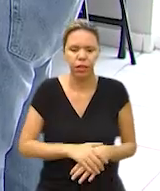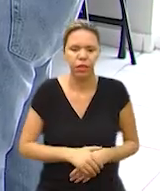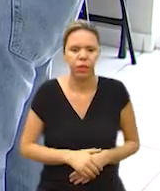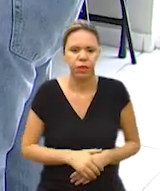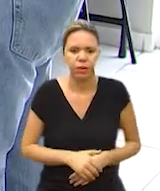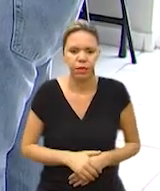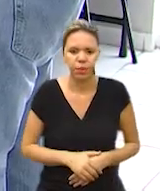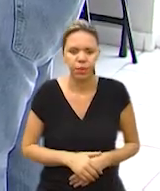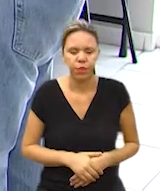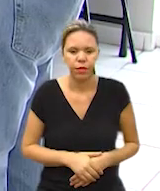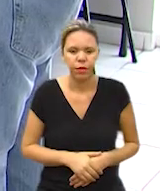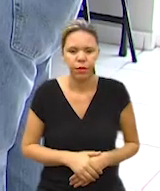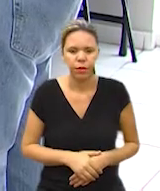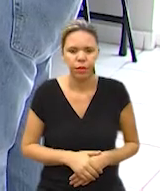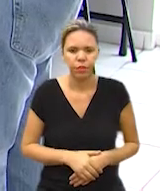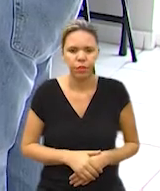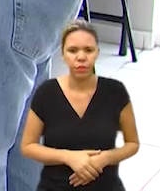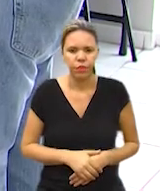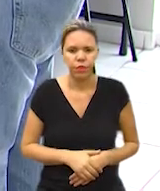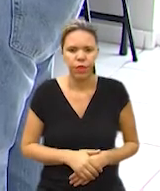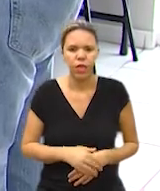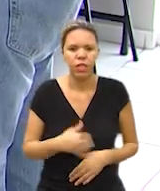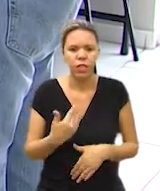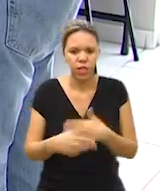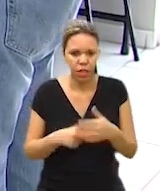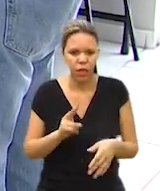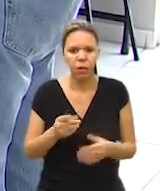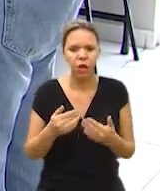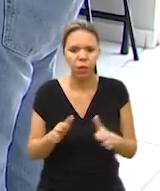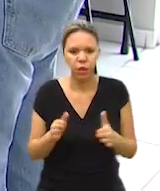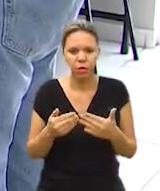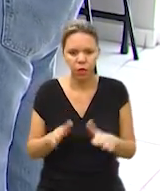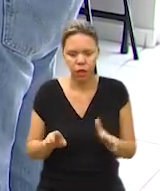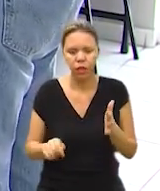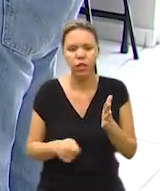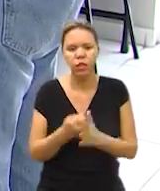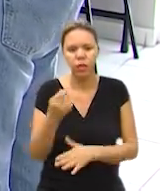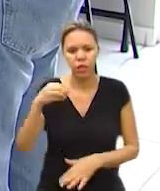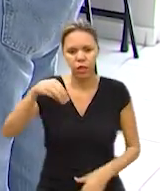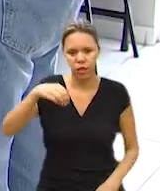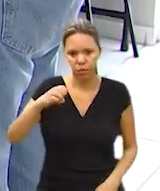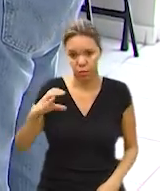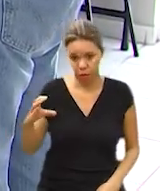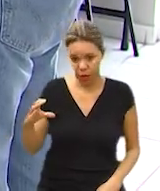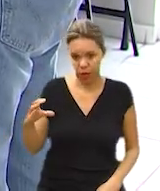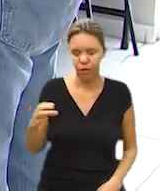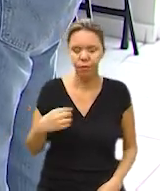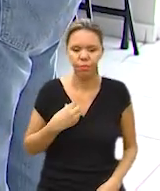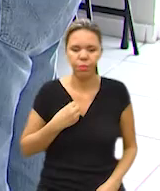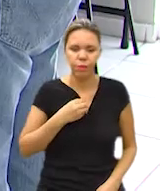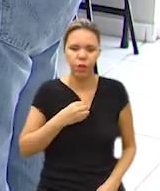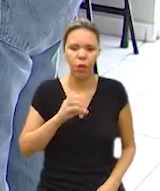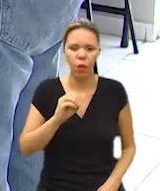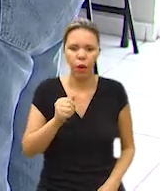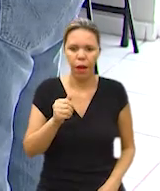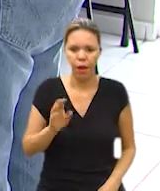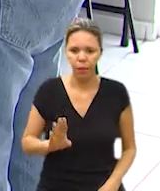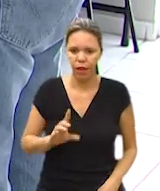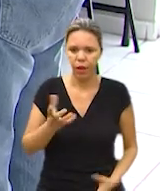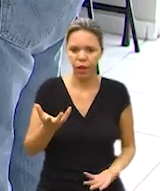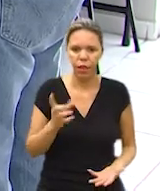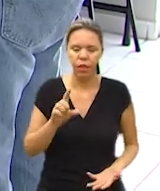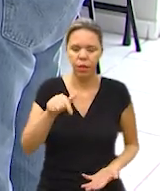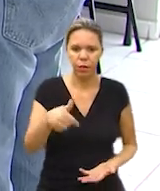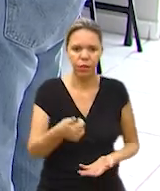as faculdades vão sendo abertas, com autorização do MEC, é claro, e a OAB quer